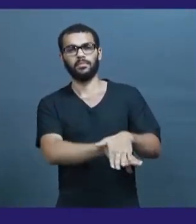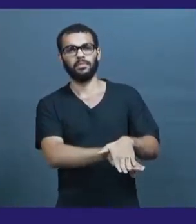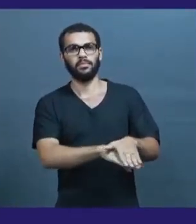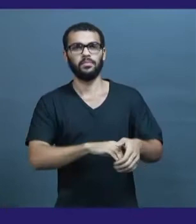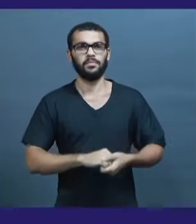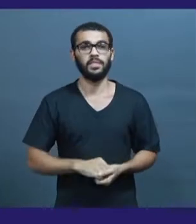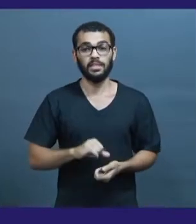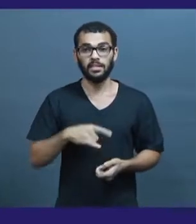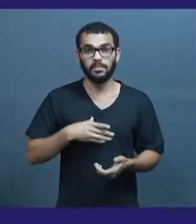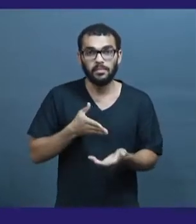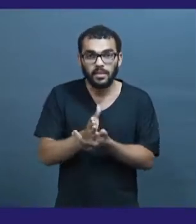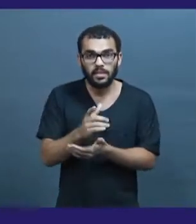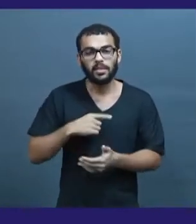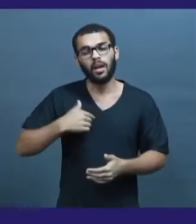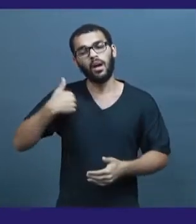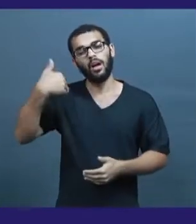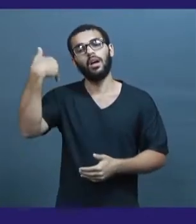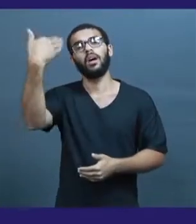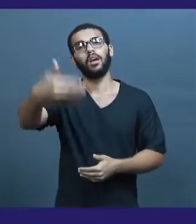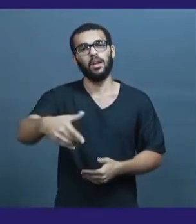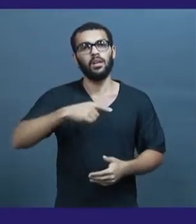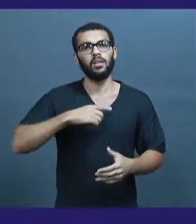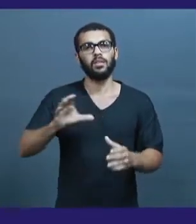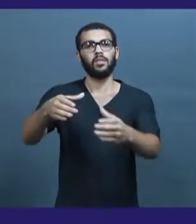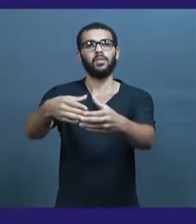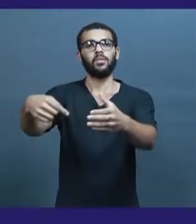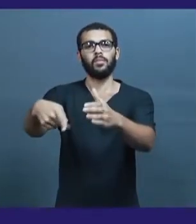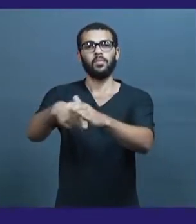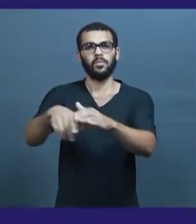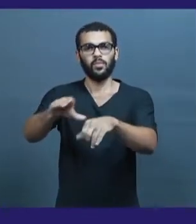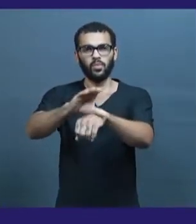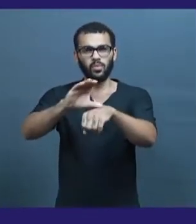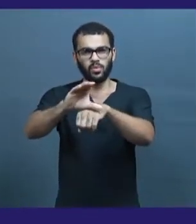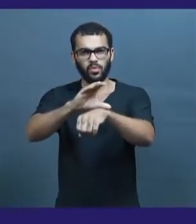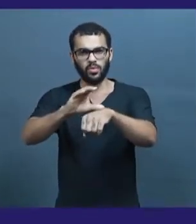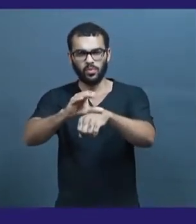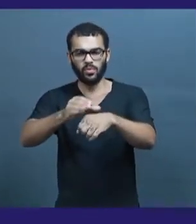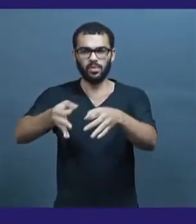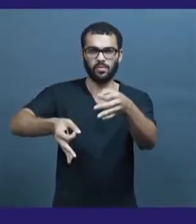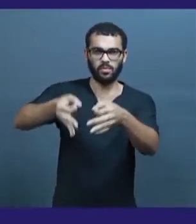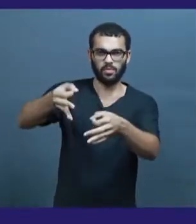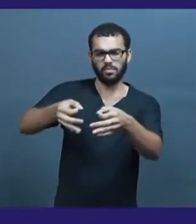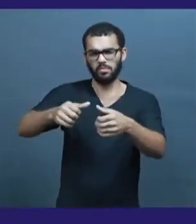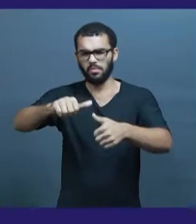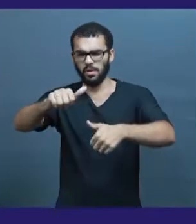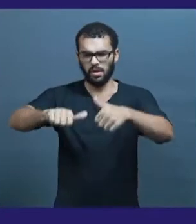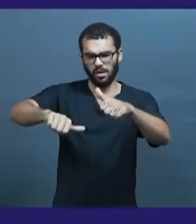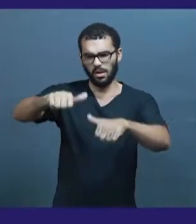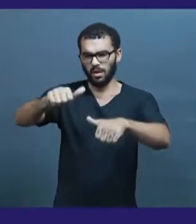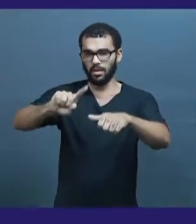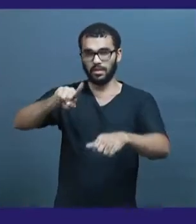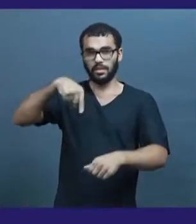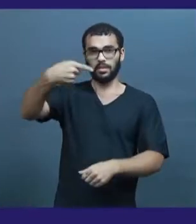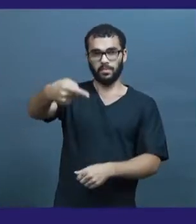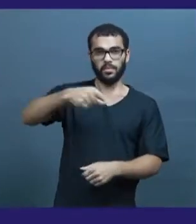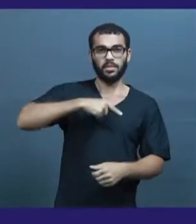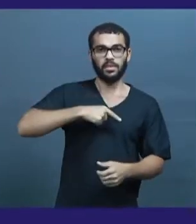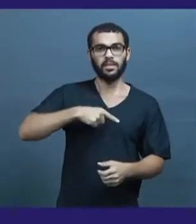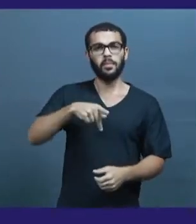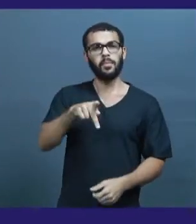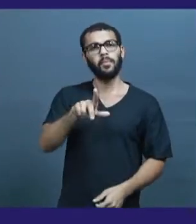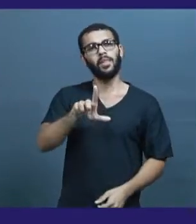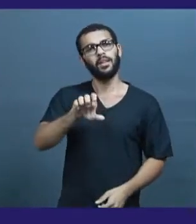aprovada, segue para análise da Comissão de Constituição e Justiça do Senado. Em seguida, vai ao plenário, onde precisa de ao